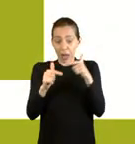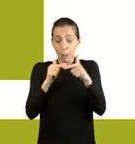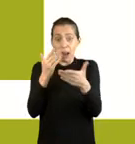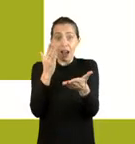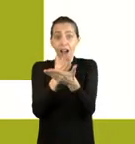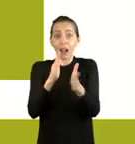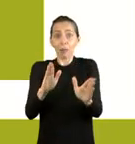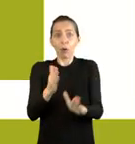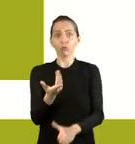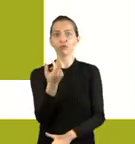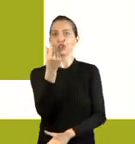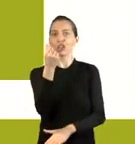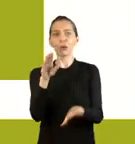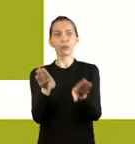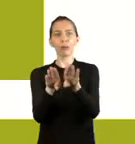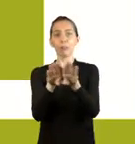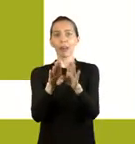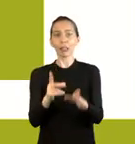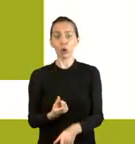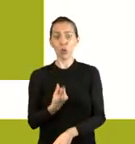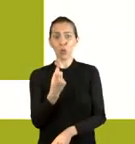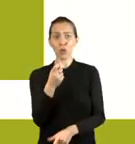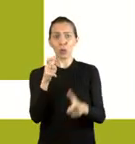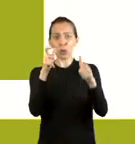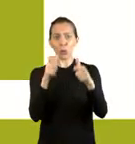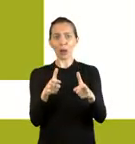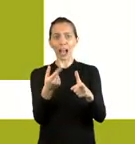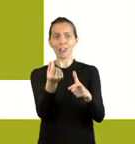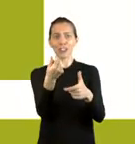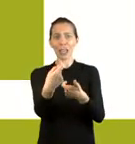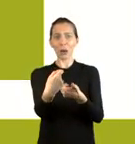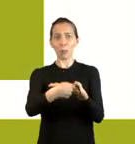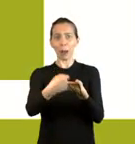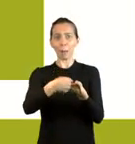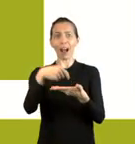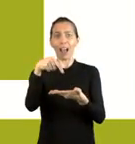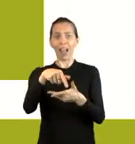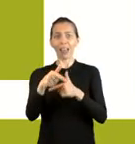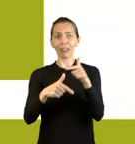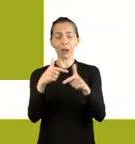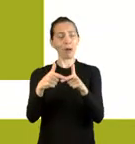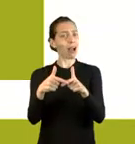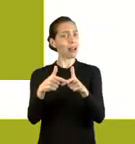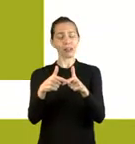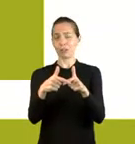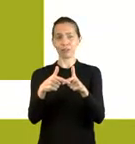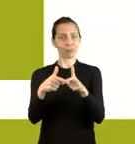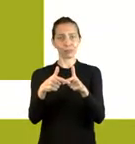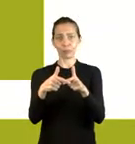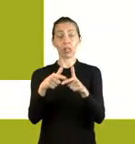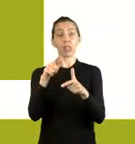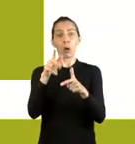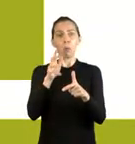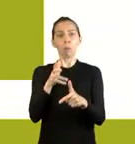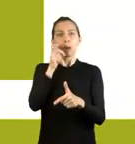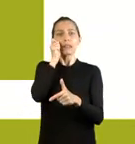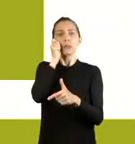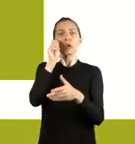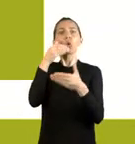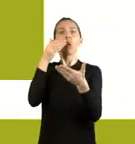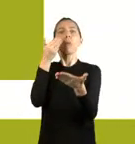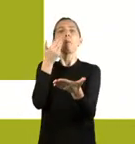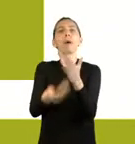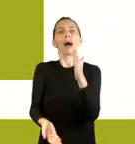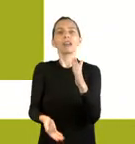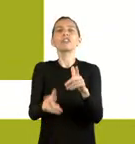lá era de onde você vivia. Então a chance de você perder todo o patrimônio acumulado começa a se tornar